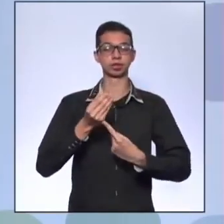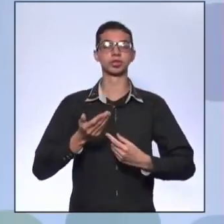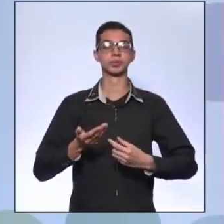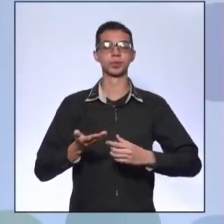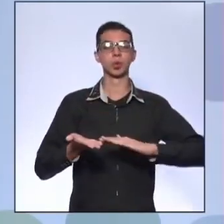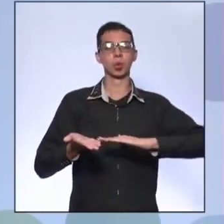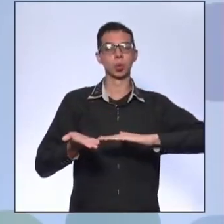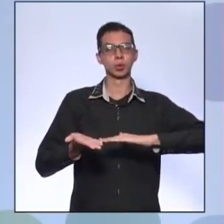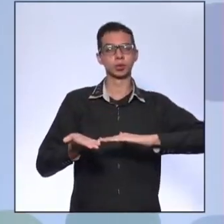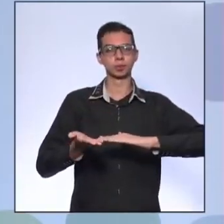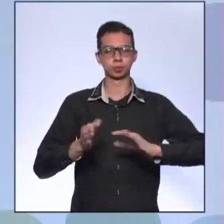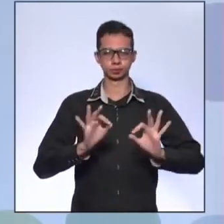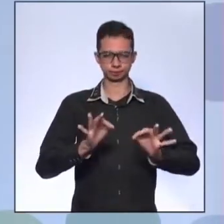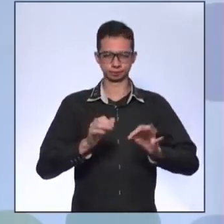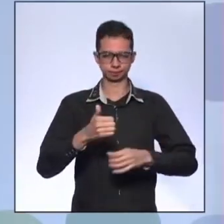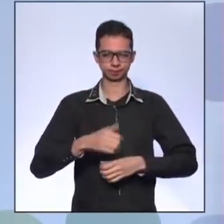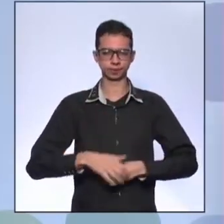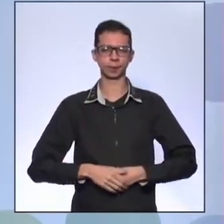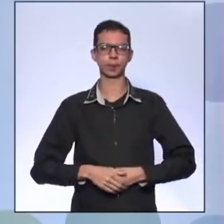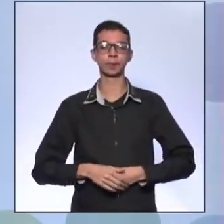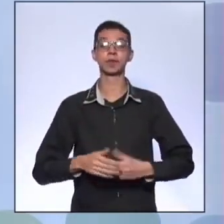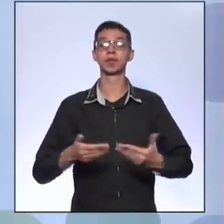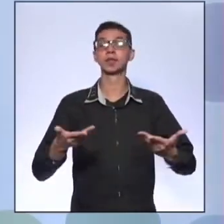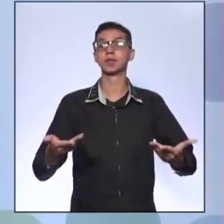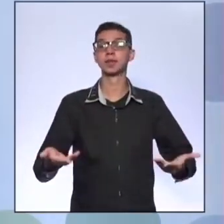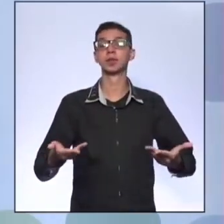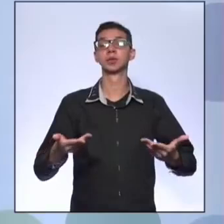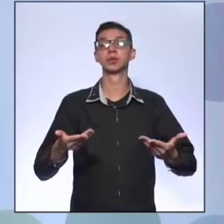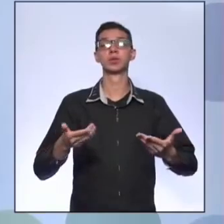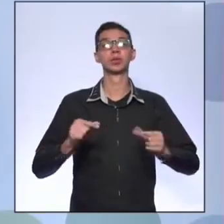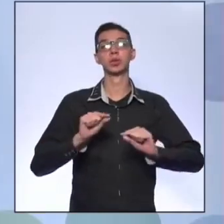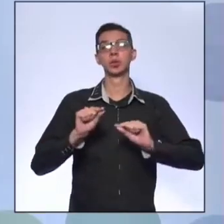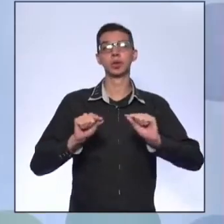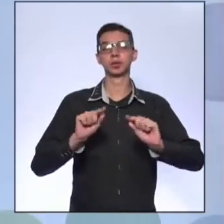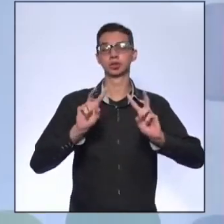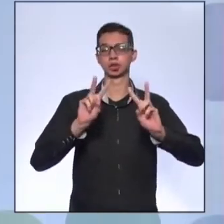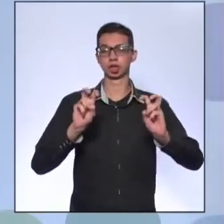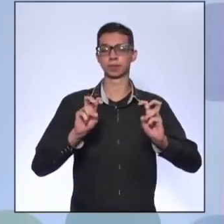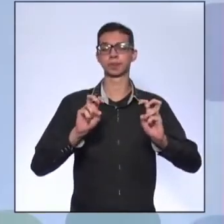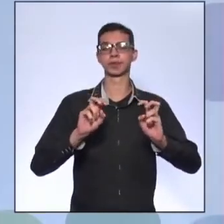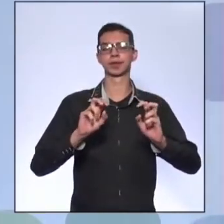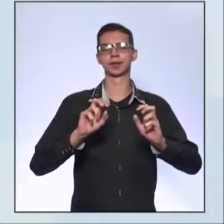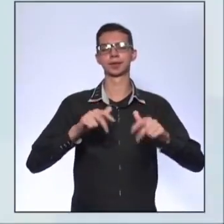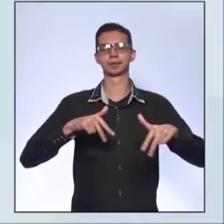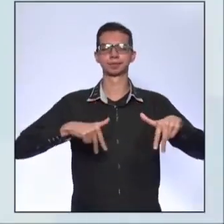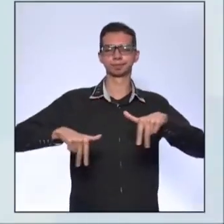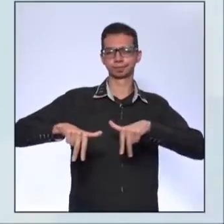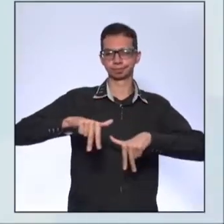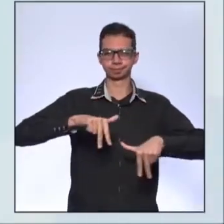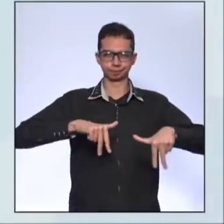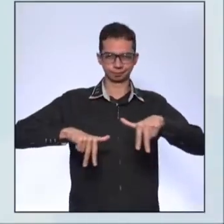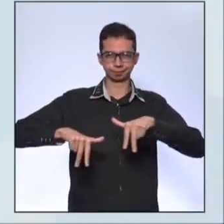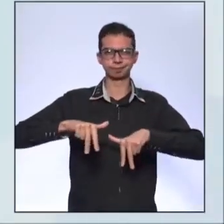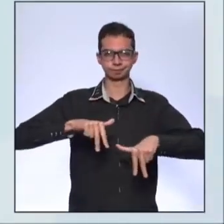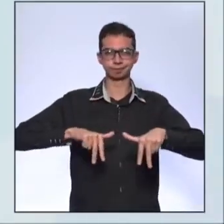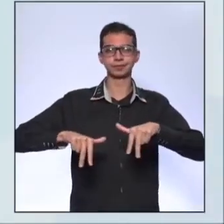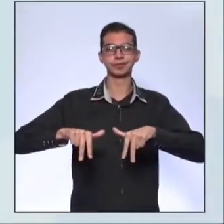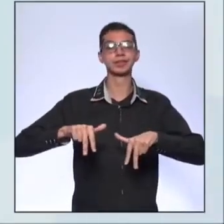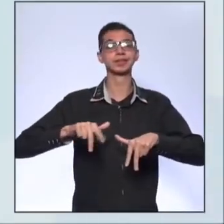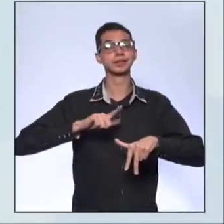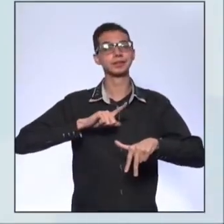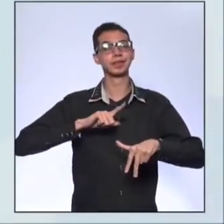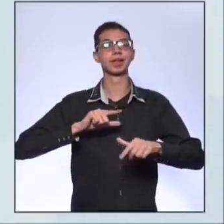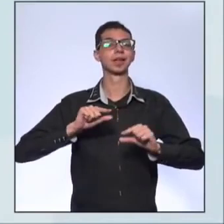só. Dentro das linguagens artísticas da dança, nós temos também outros exemplos aqui, ó. A capoeira, a dança clássica, a